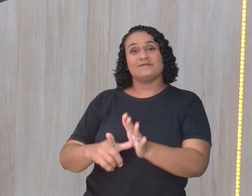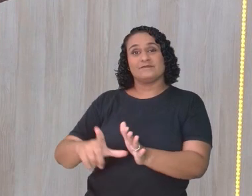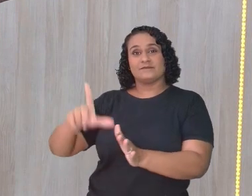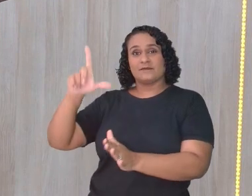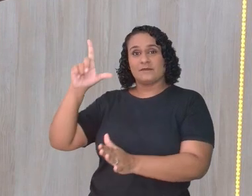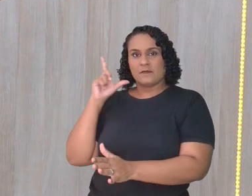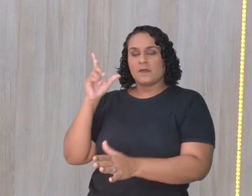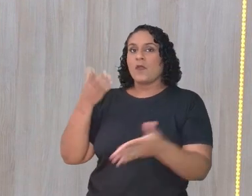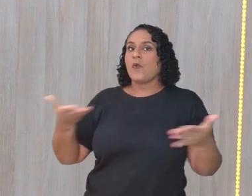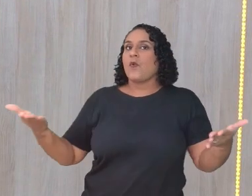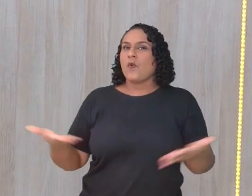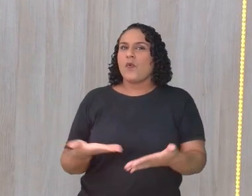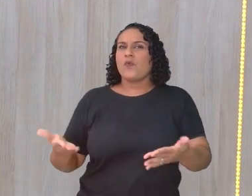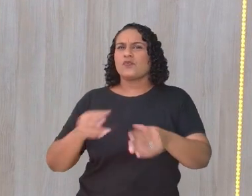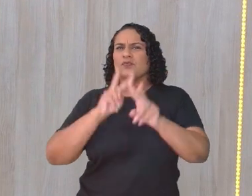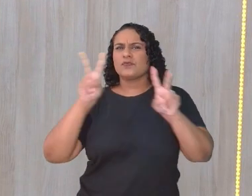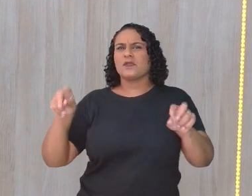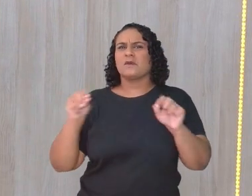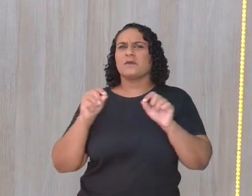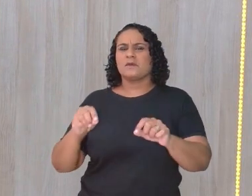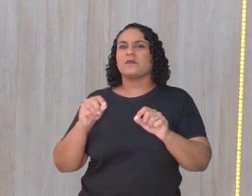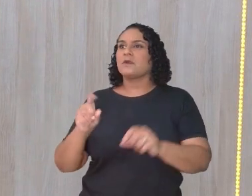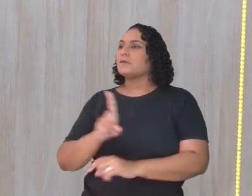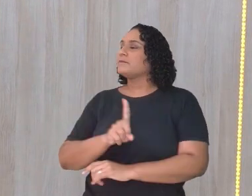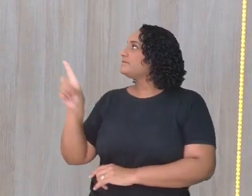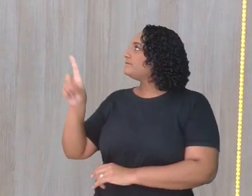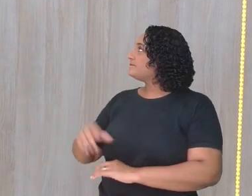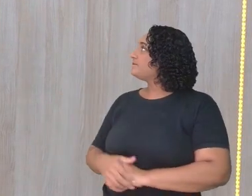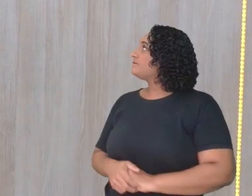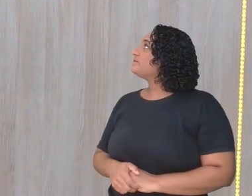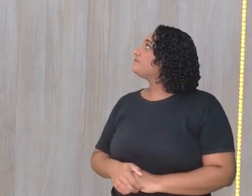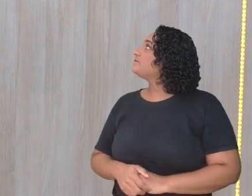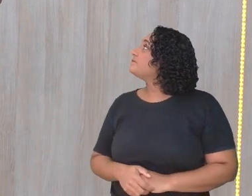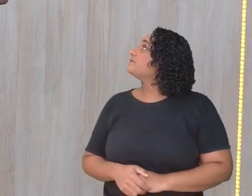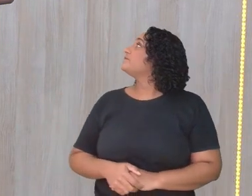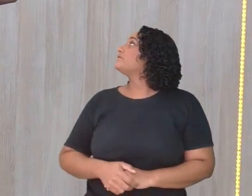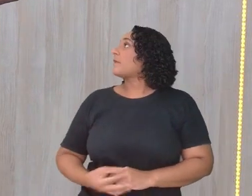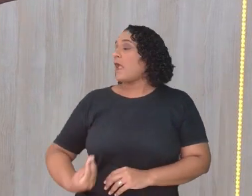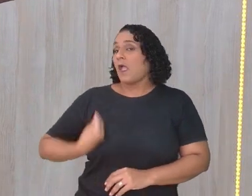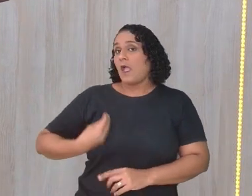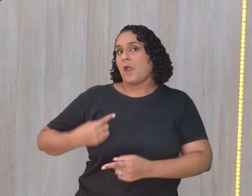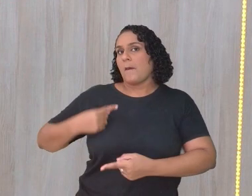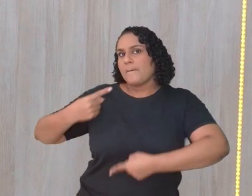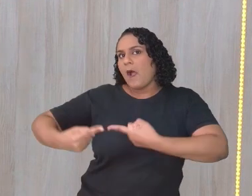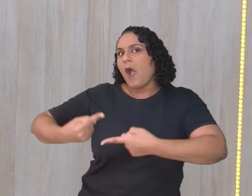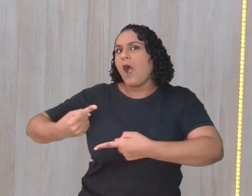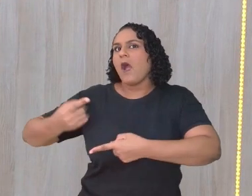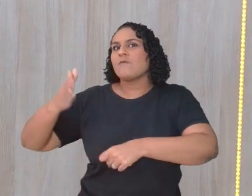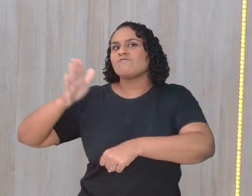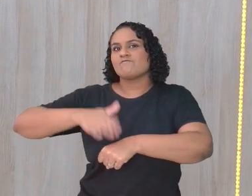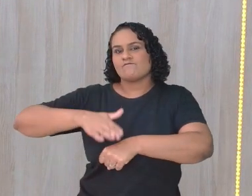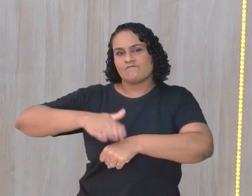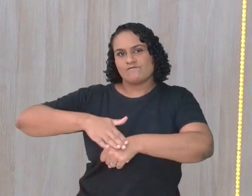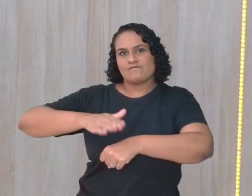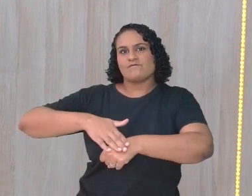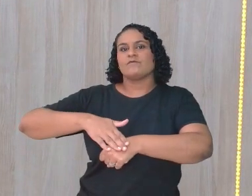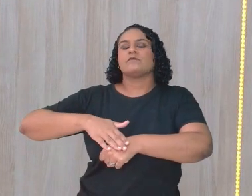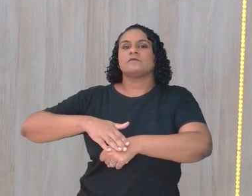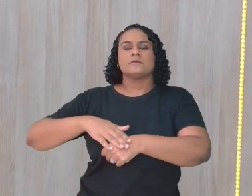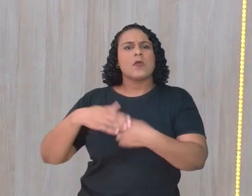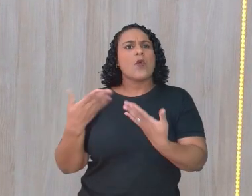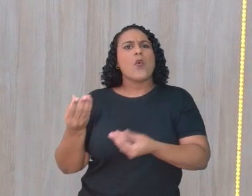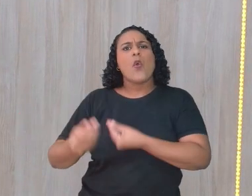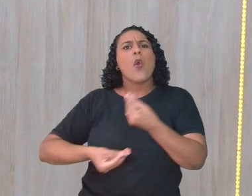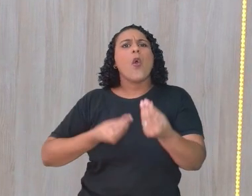hoje nós vamos falar sobre a reprodução assexuada. E aqui eu trago para vocês assim uma definição do que